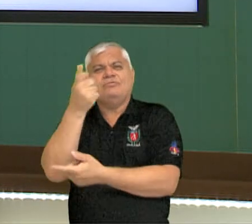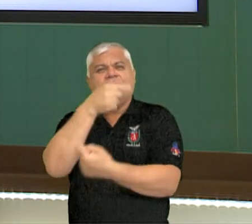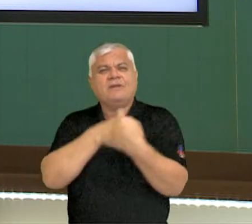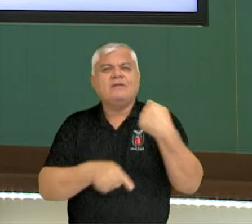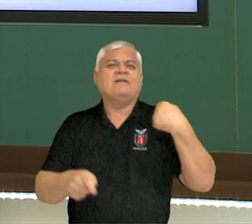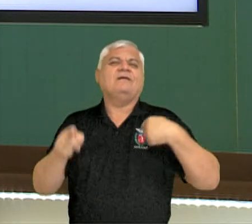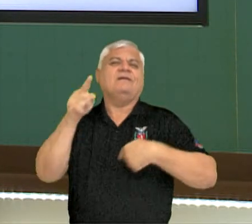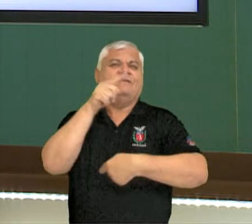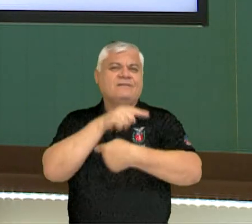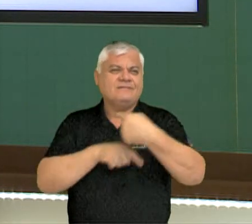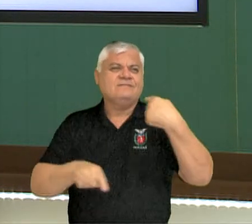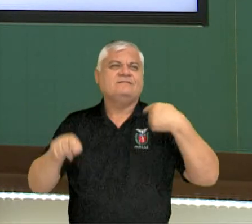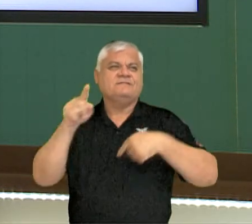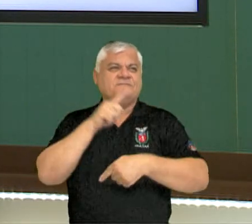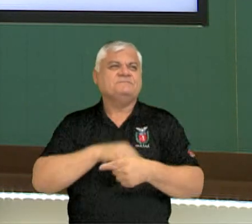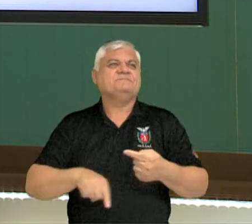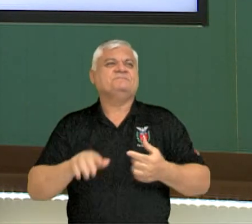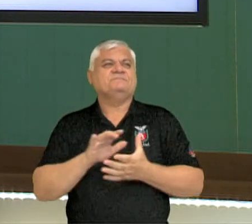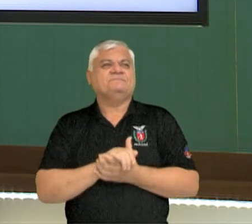ciclo.